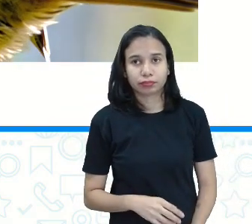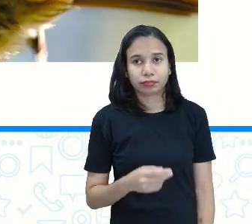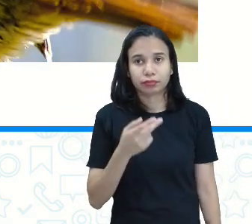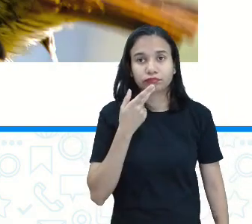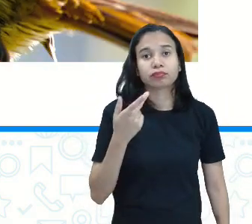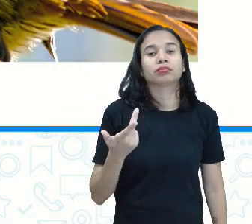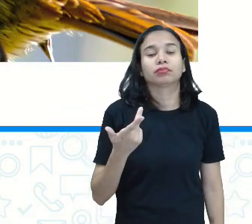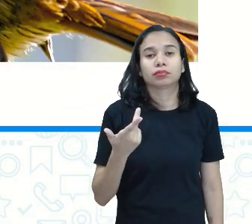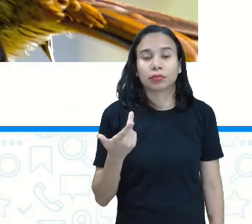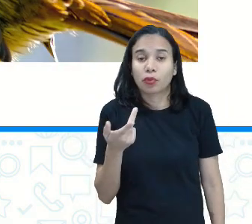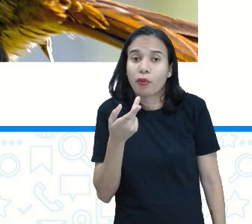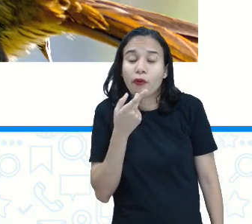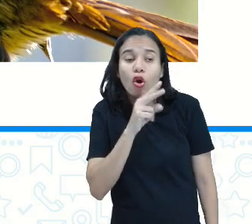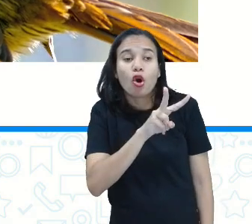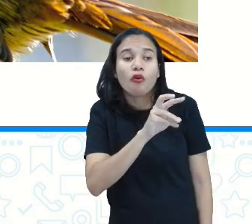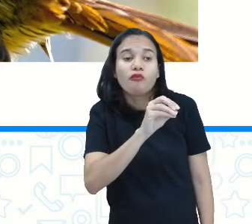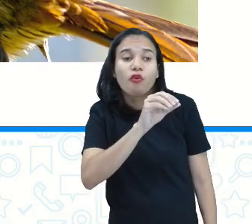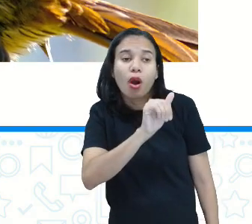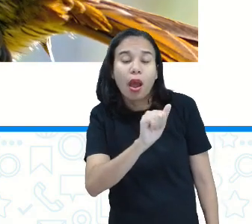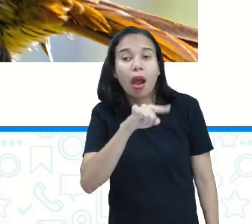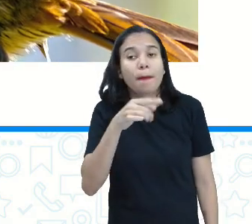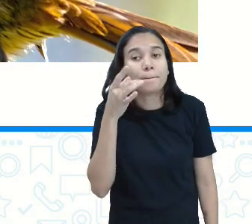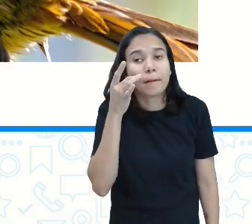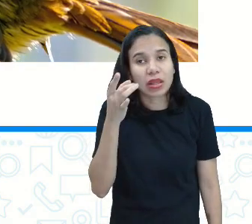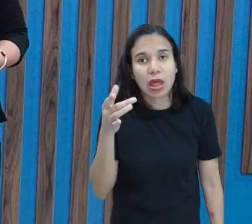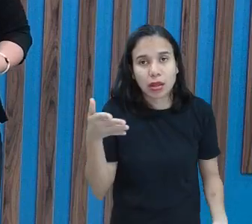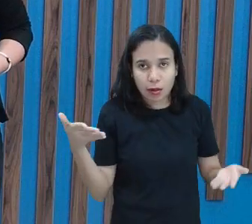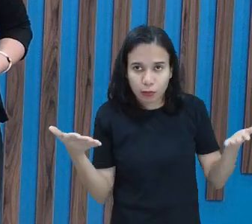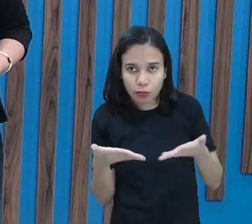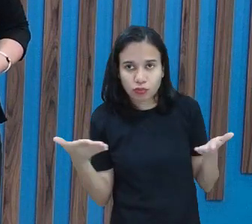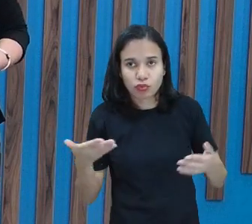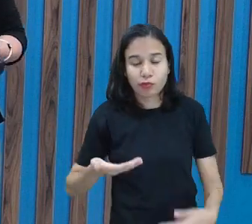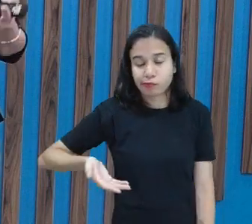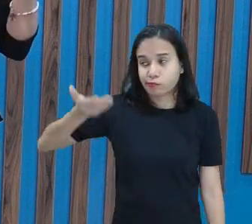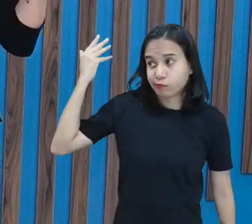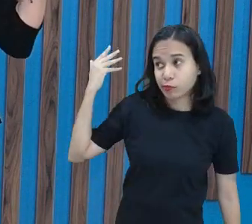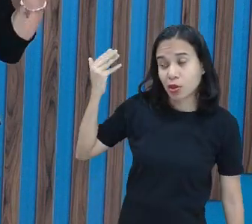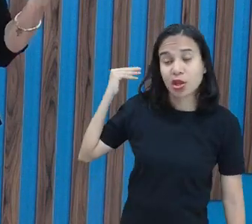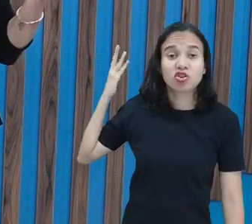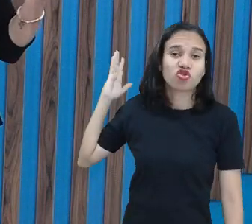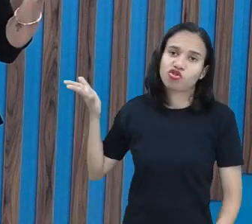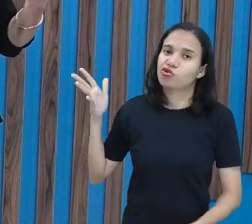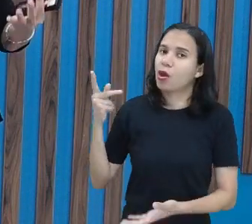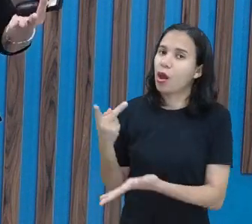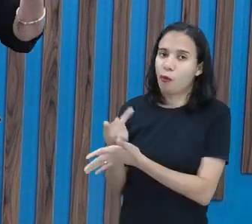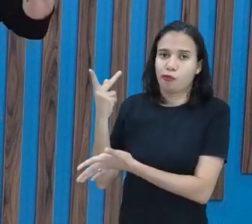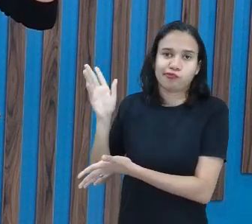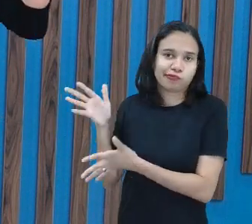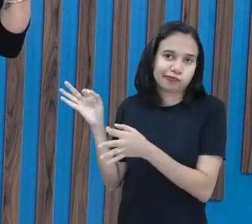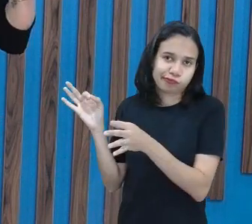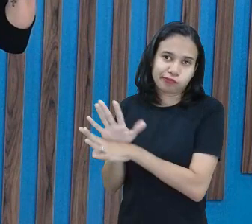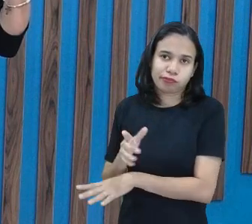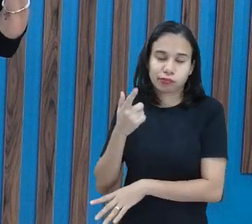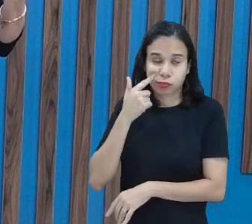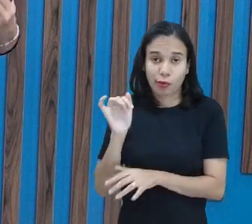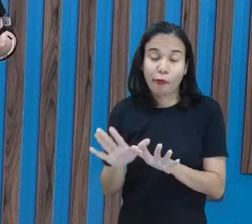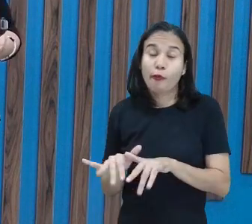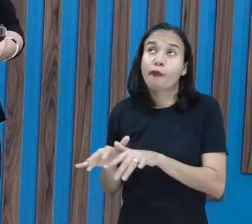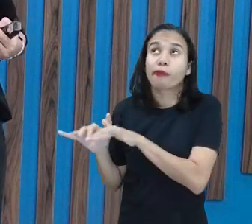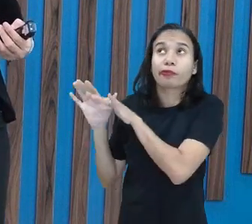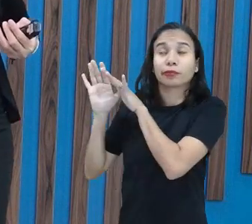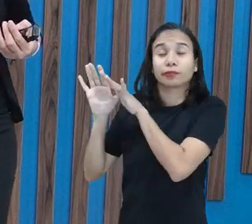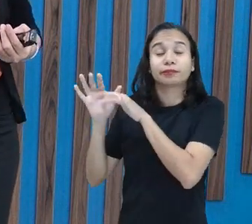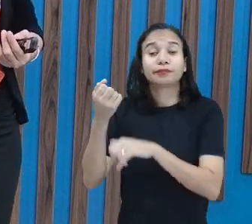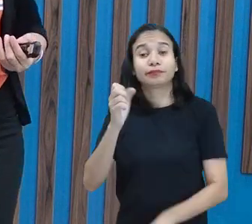posso dizer voa, porque voa é presente. No passado foi alguma coisa que ele já fez. Então, ele voou. E se